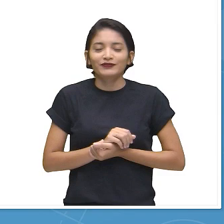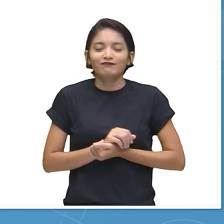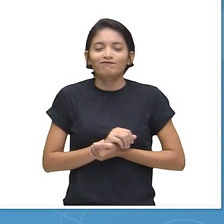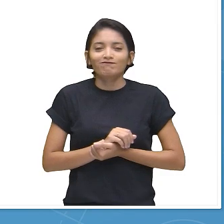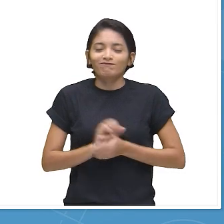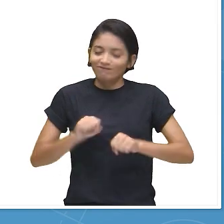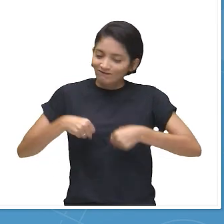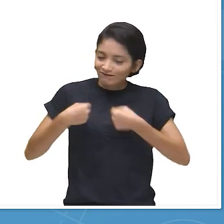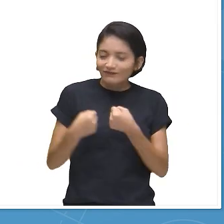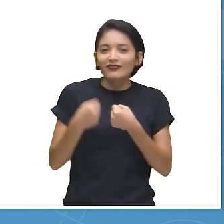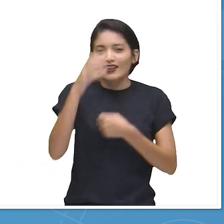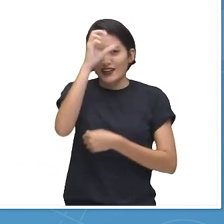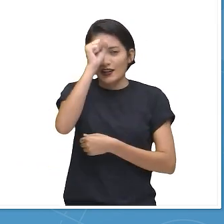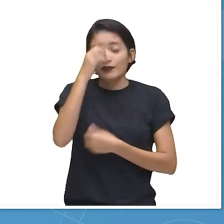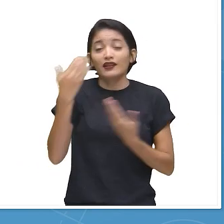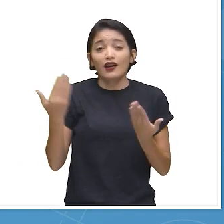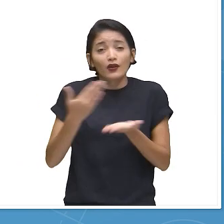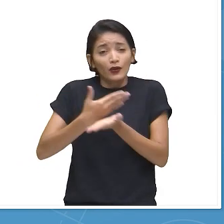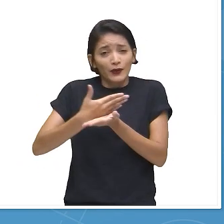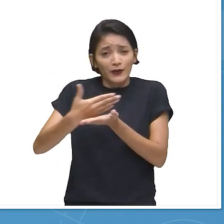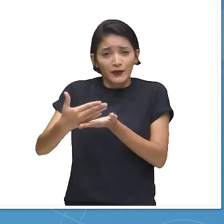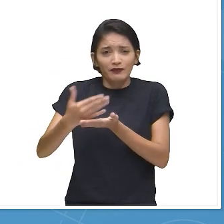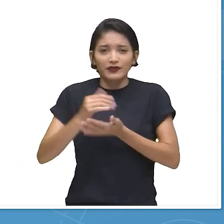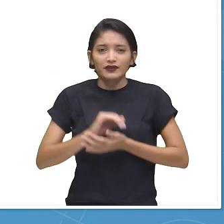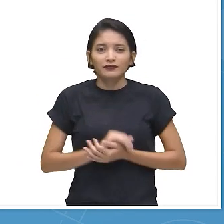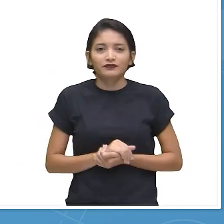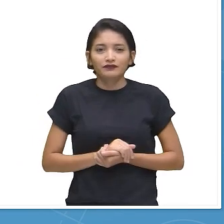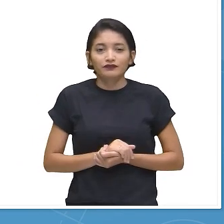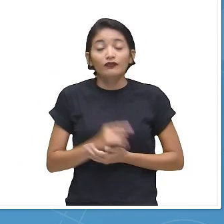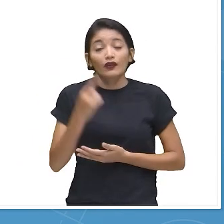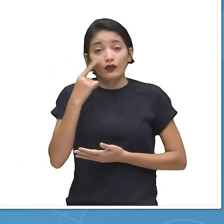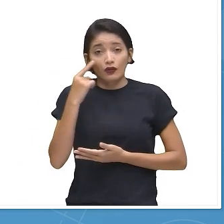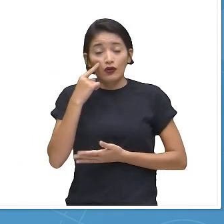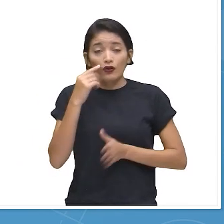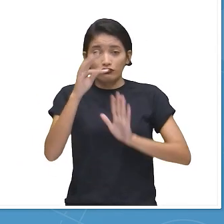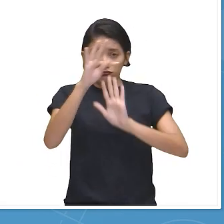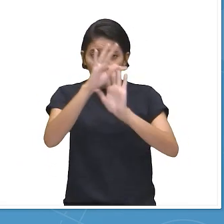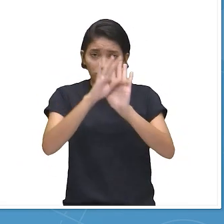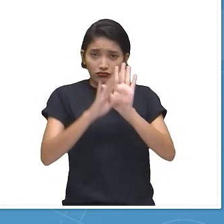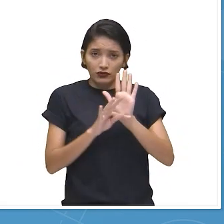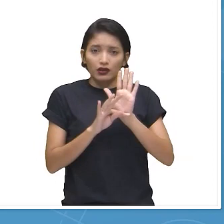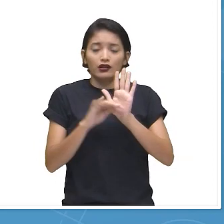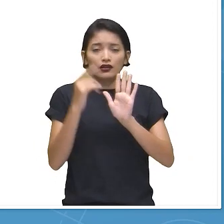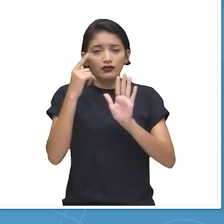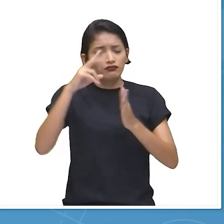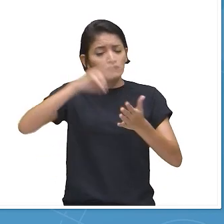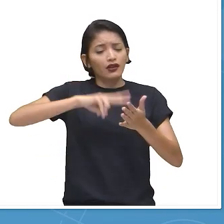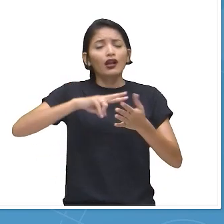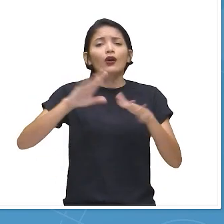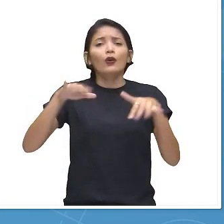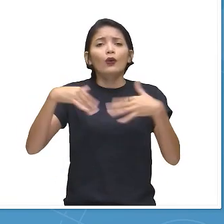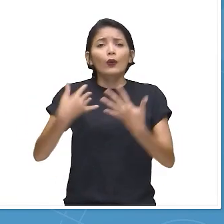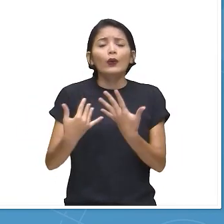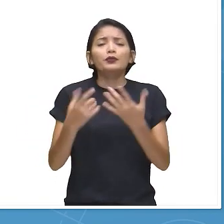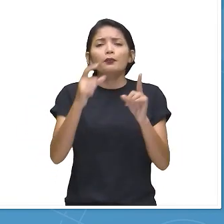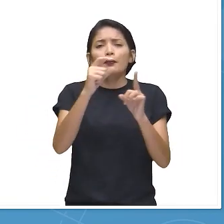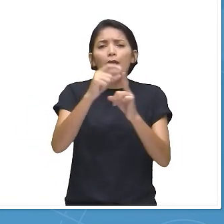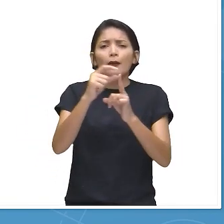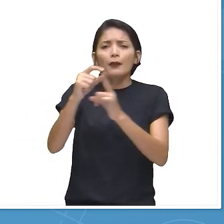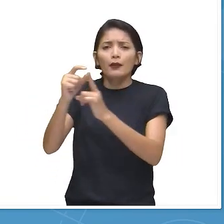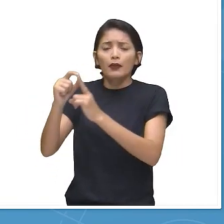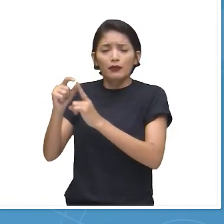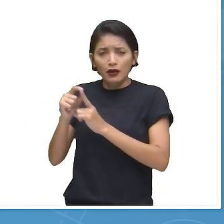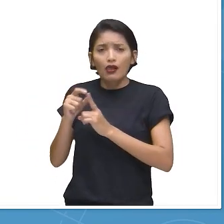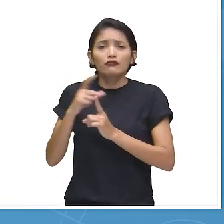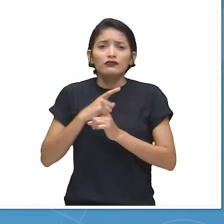disposto a aprender. Vamos começar então com um texto para nós vermos as palavras